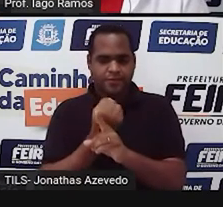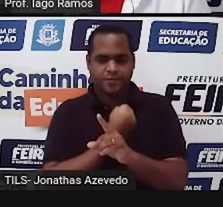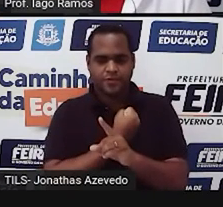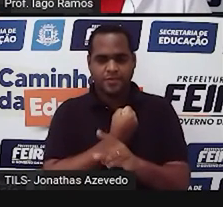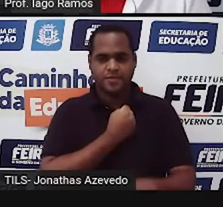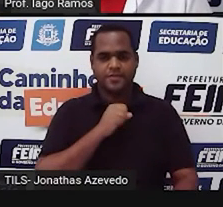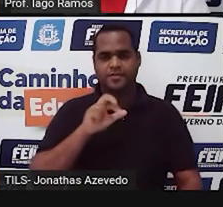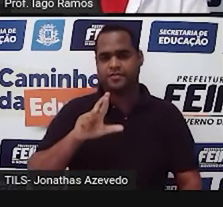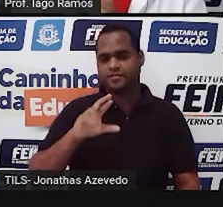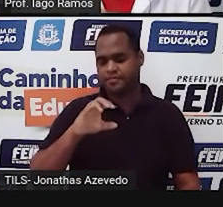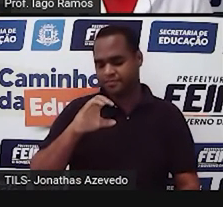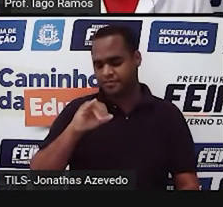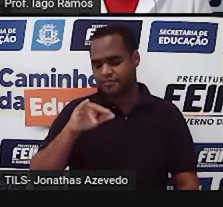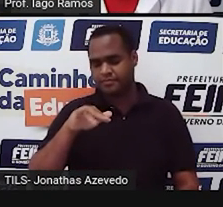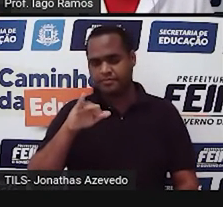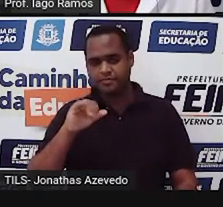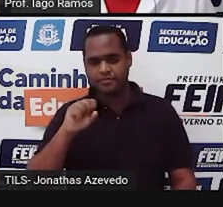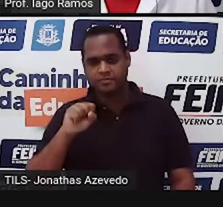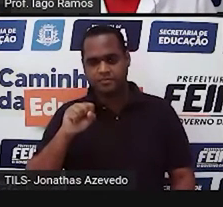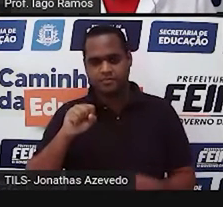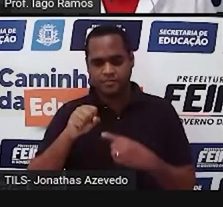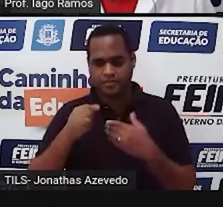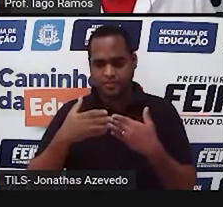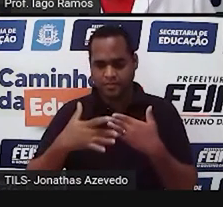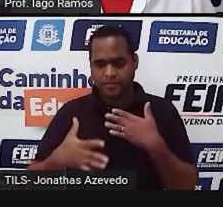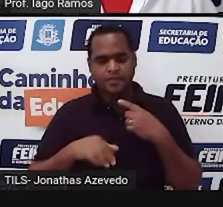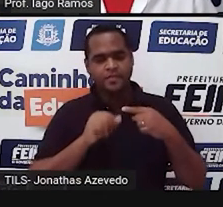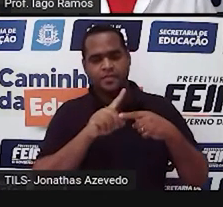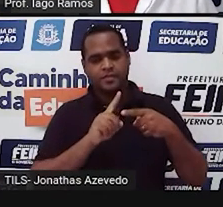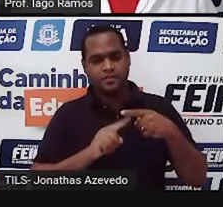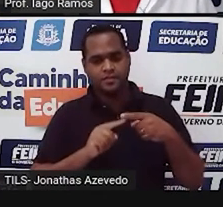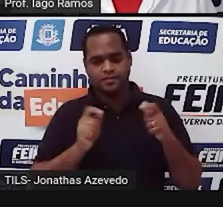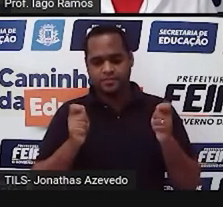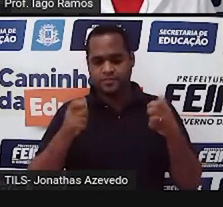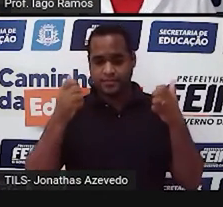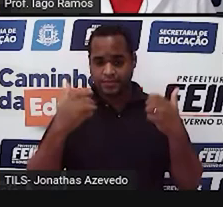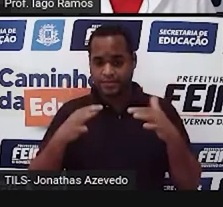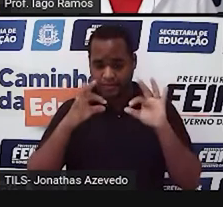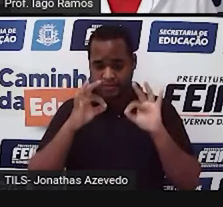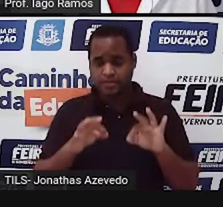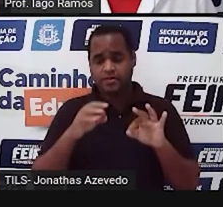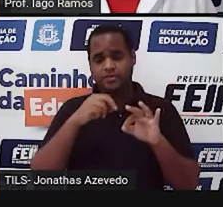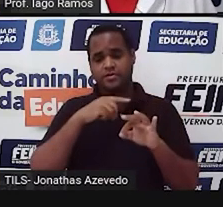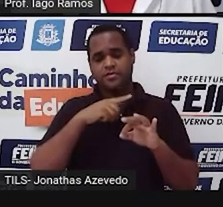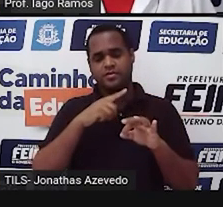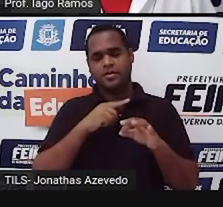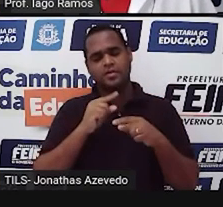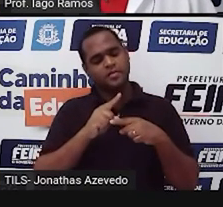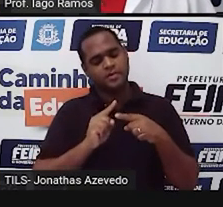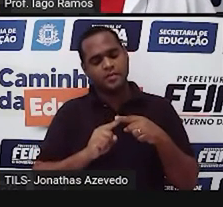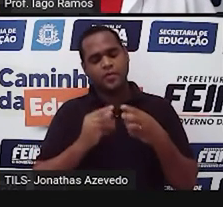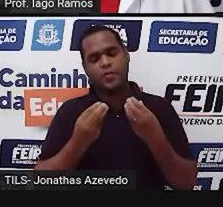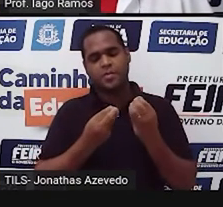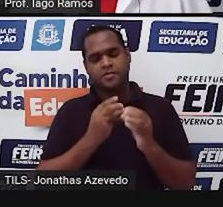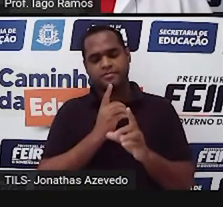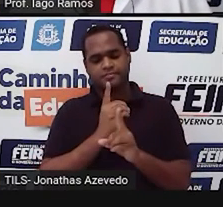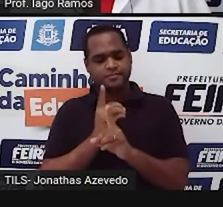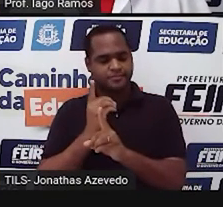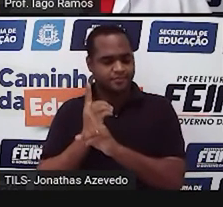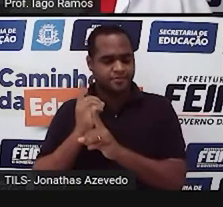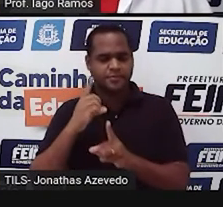racionais a partir de frações né gente vai ter frações e como é que eu vou achar os números